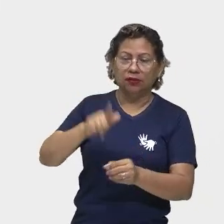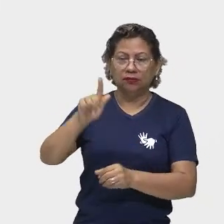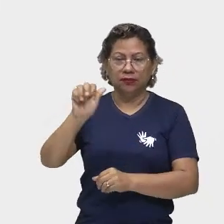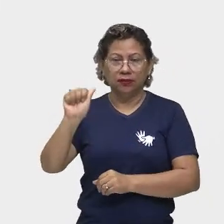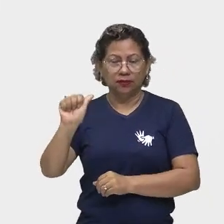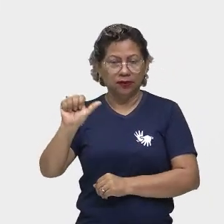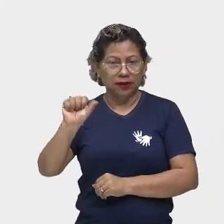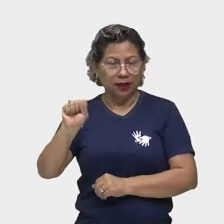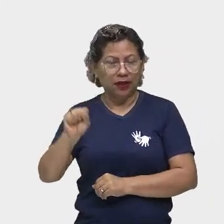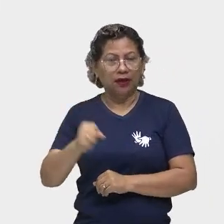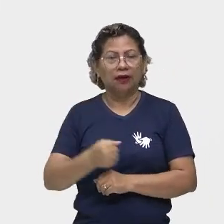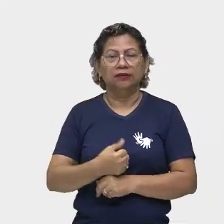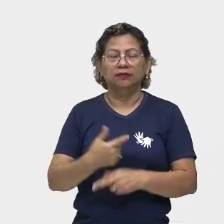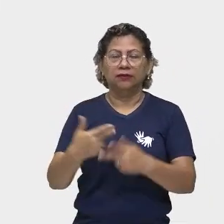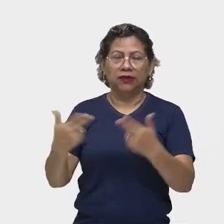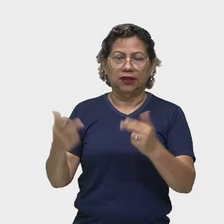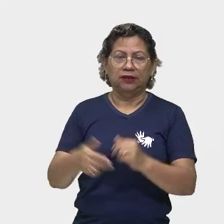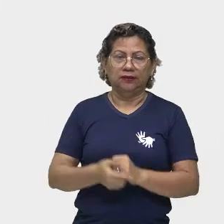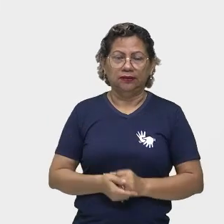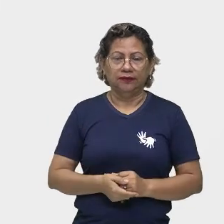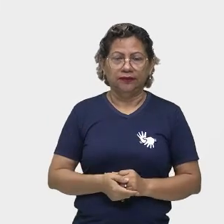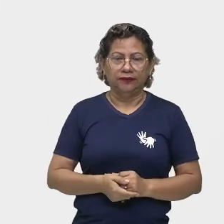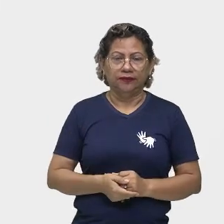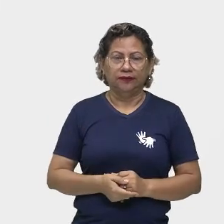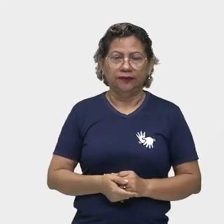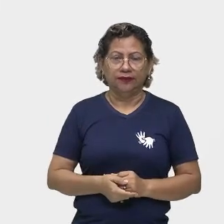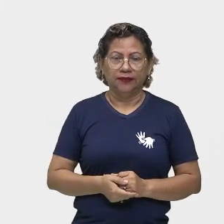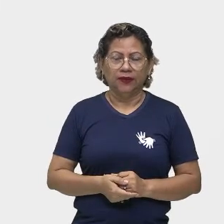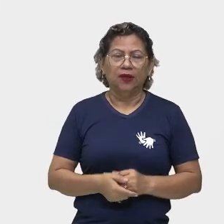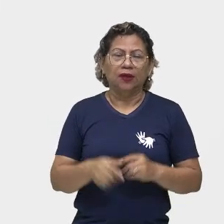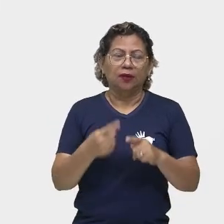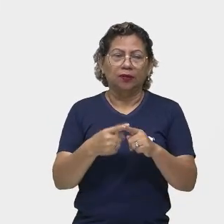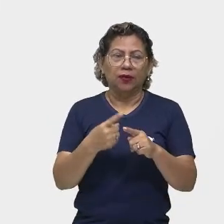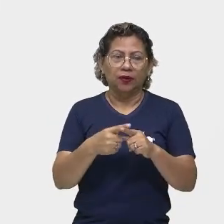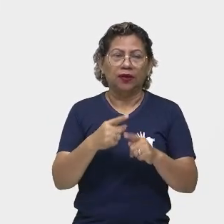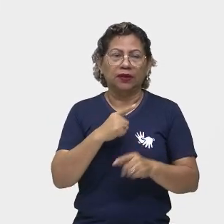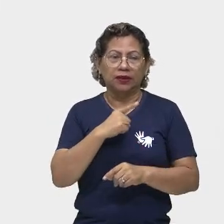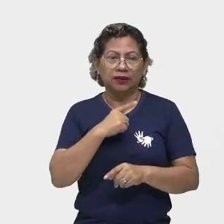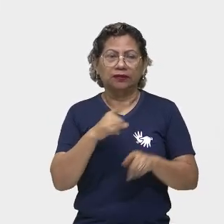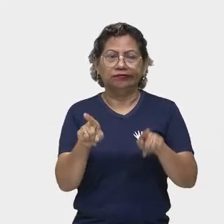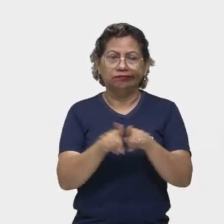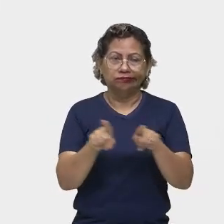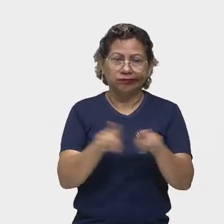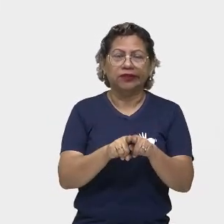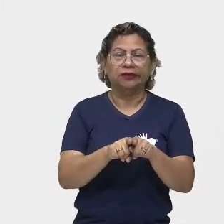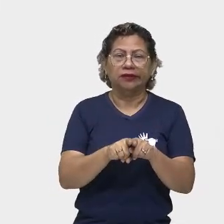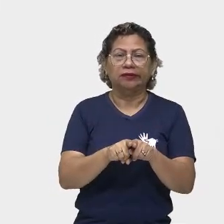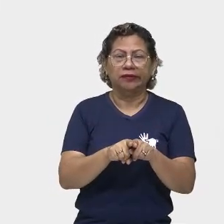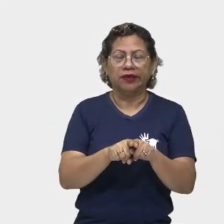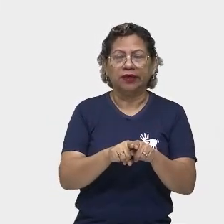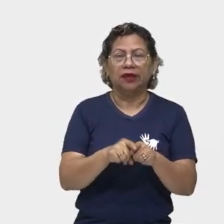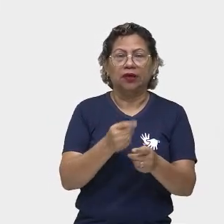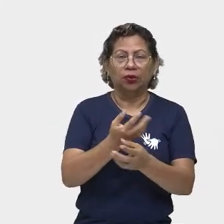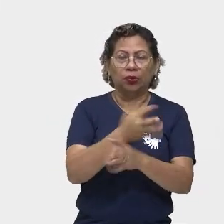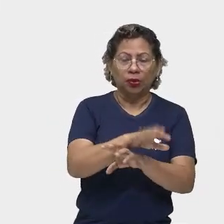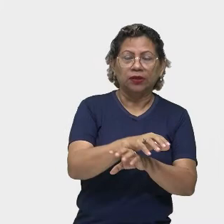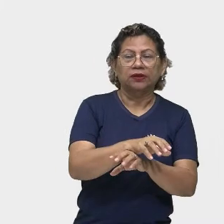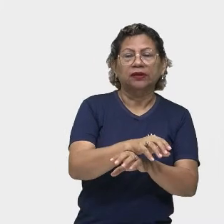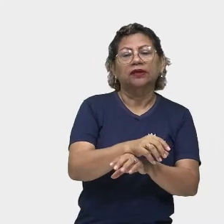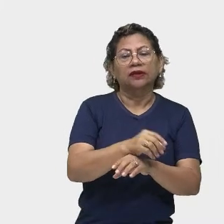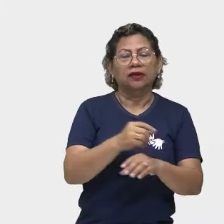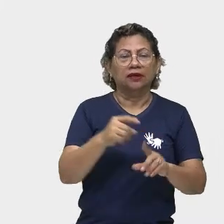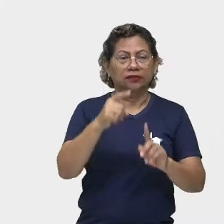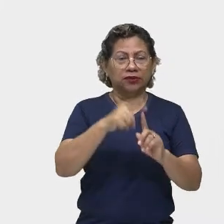entre outros. Tá? Então, quanto à energia não renovável, a gente tem aí o exemplo dos combustíveis fósseis, como, por exemplo, o